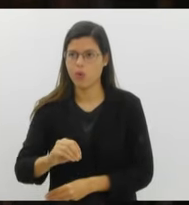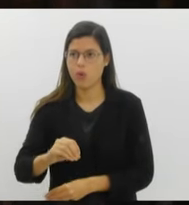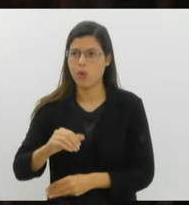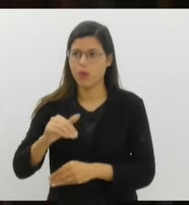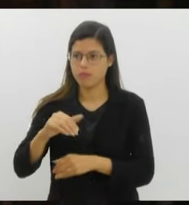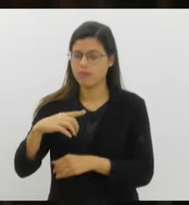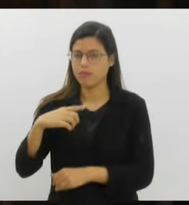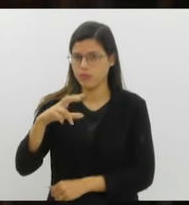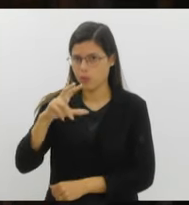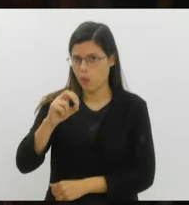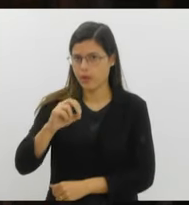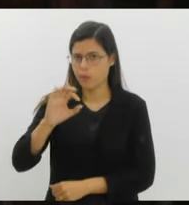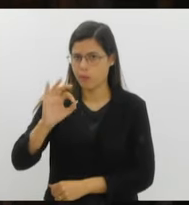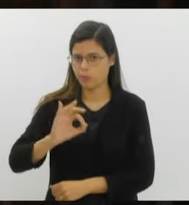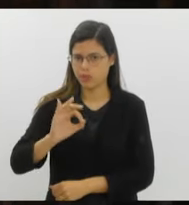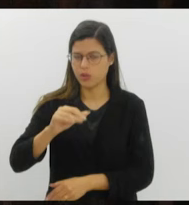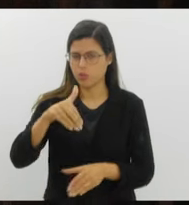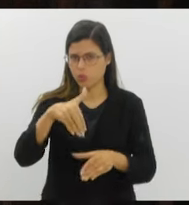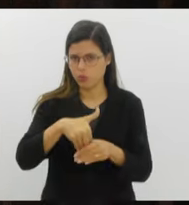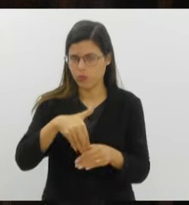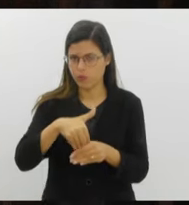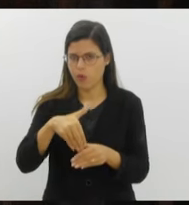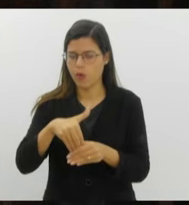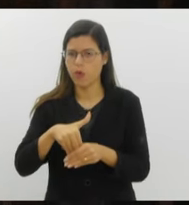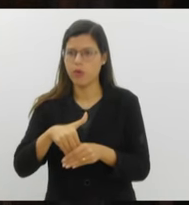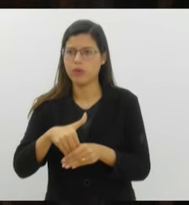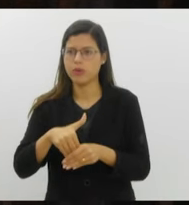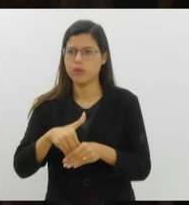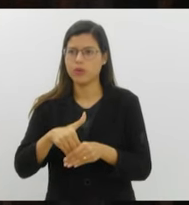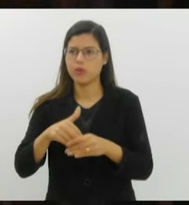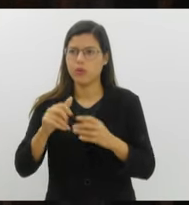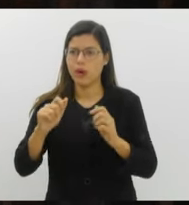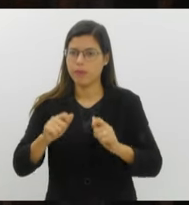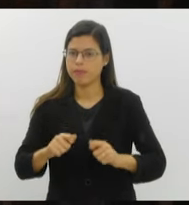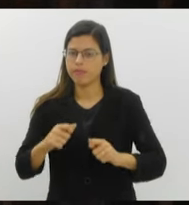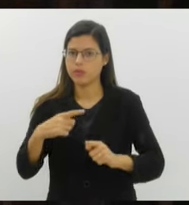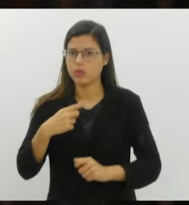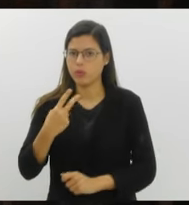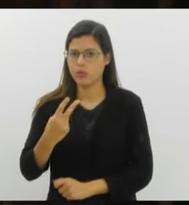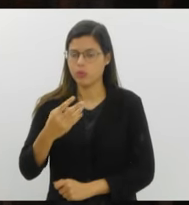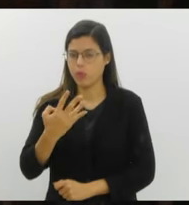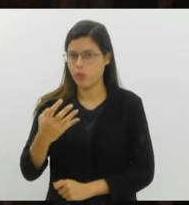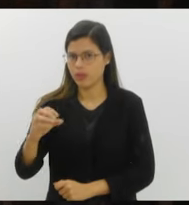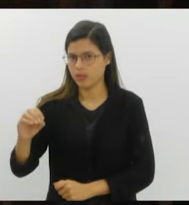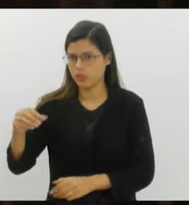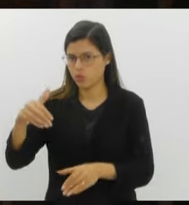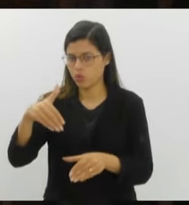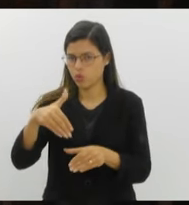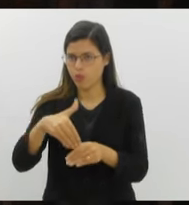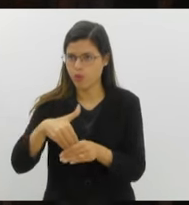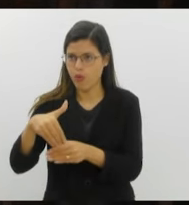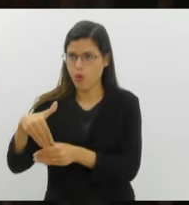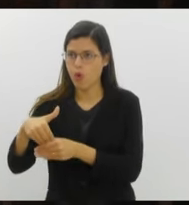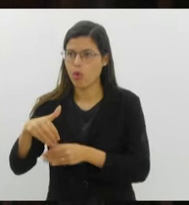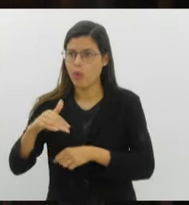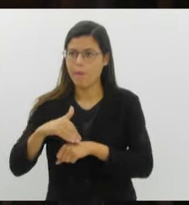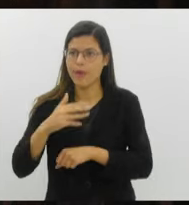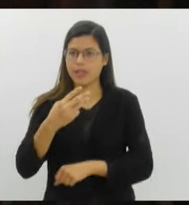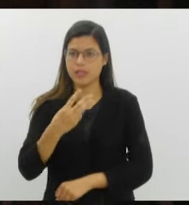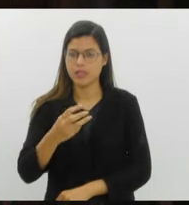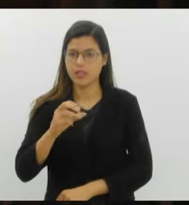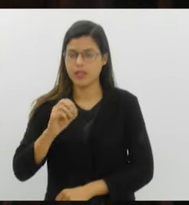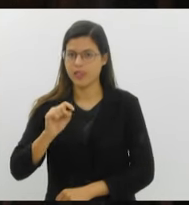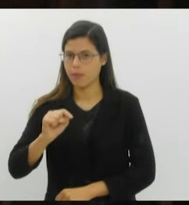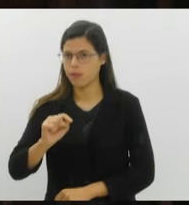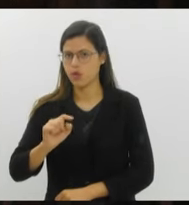seus votos, foi capaz de me dar ali 2.400 votos, mas eu tive mais de 30 mil